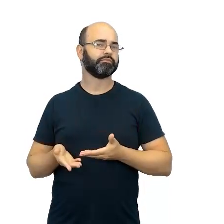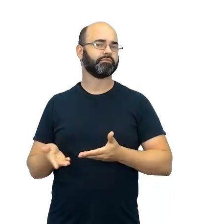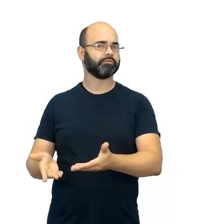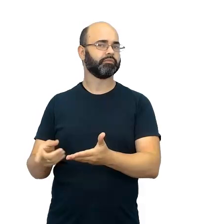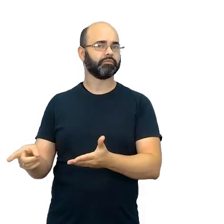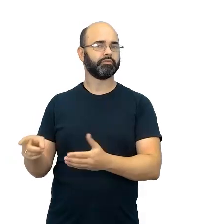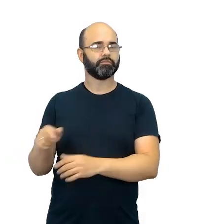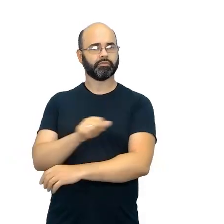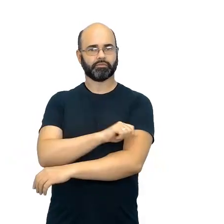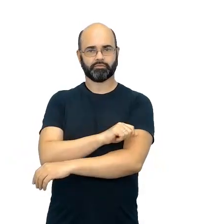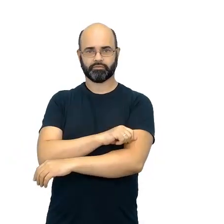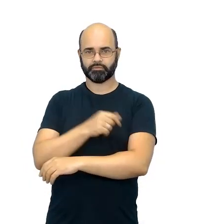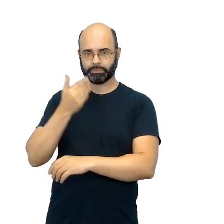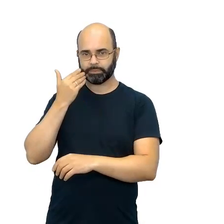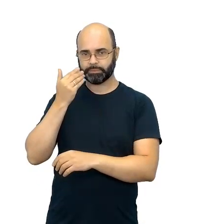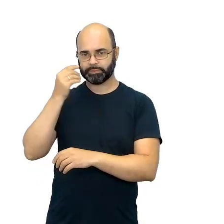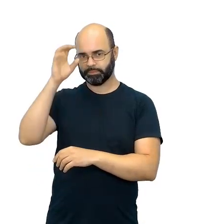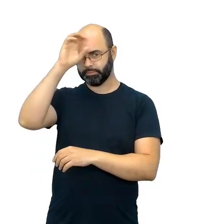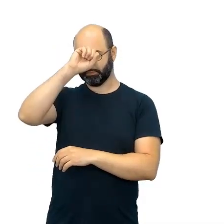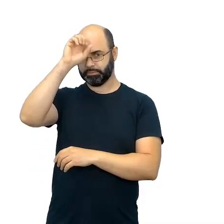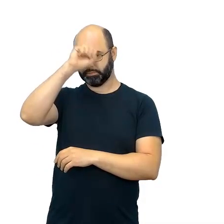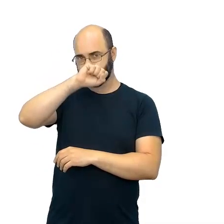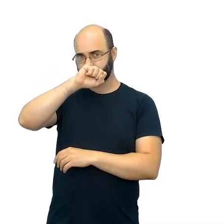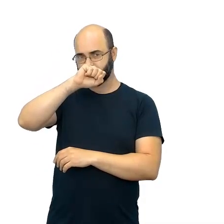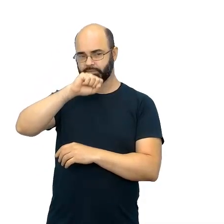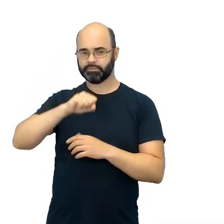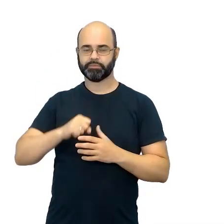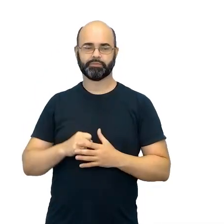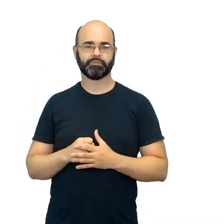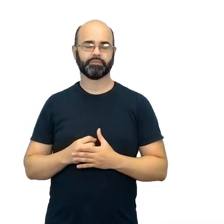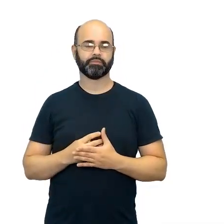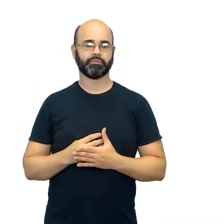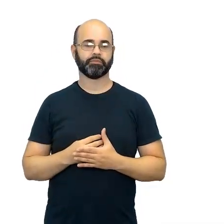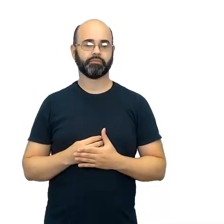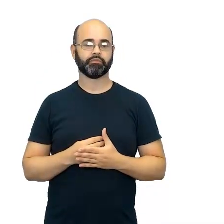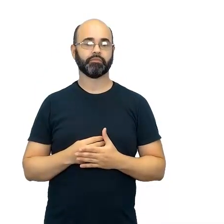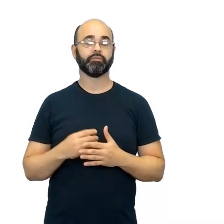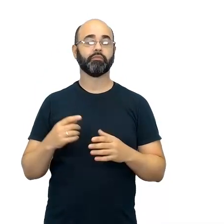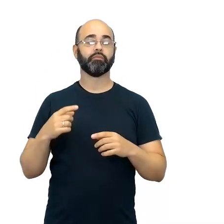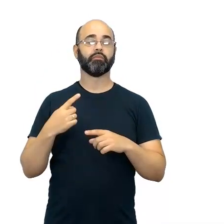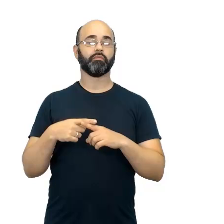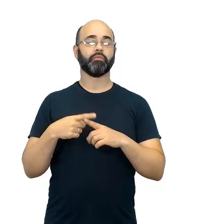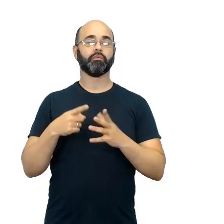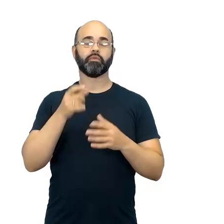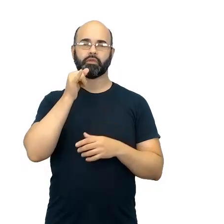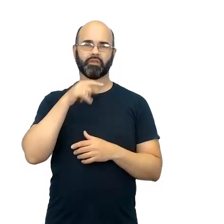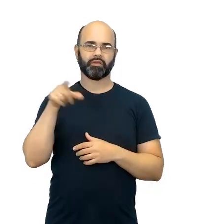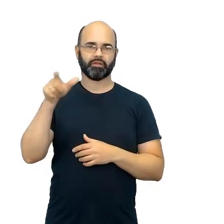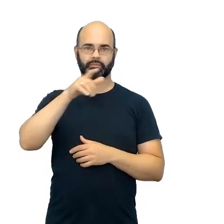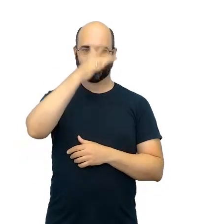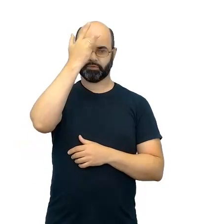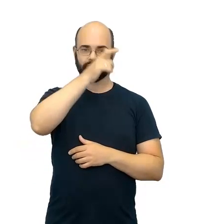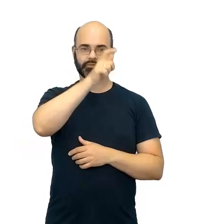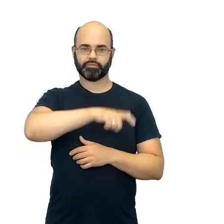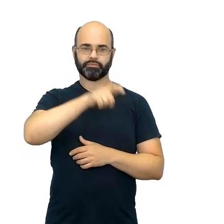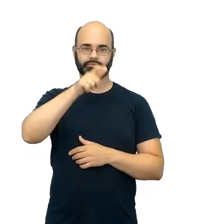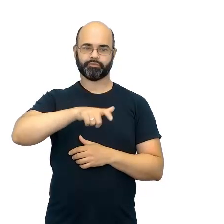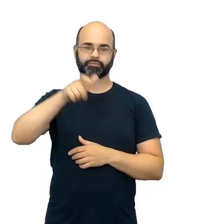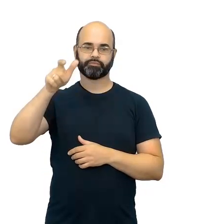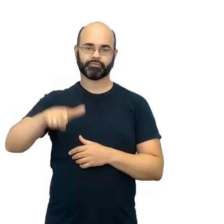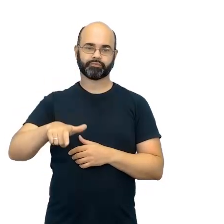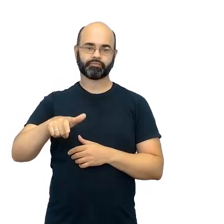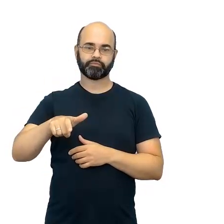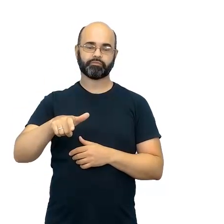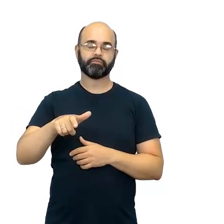naquelas questões já citadas anteriormente. E o outro, né, contribuição de Benjamin Franklin para a eletricidade no século